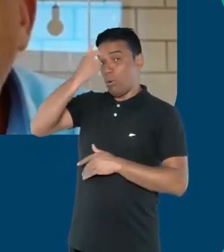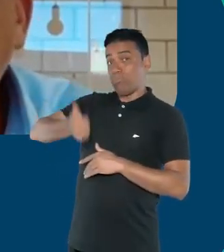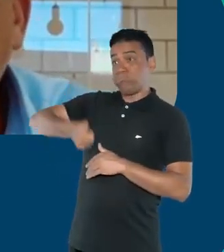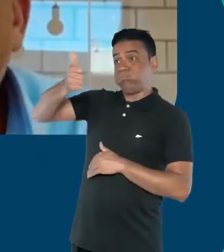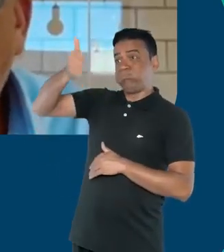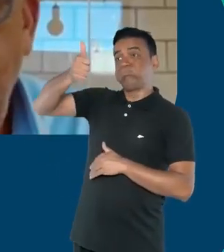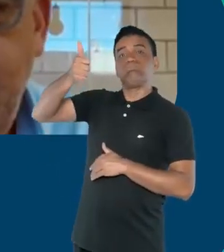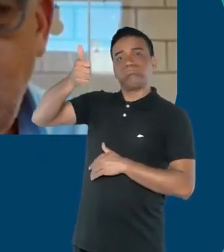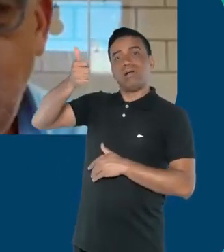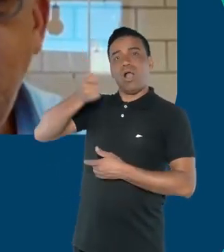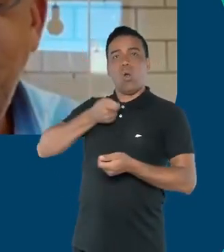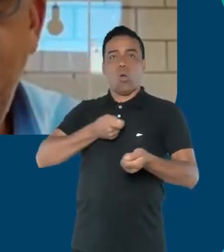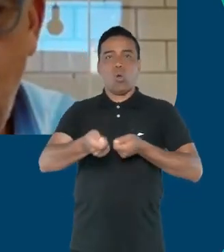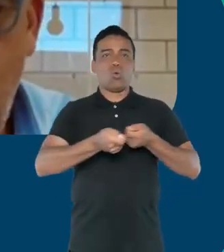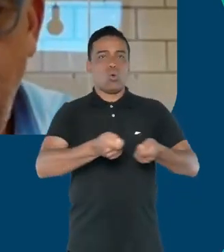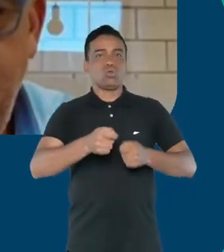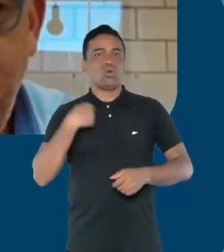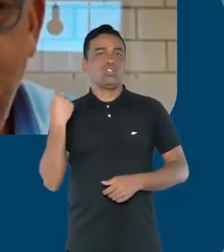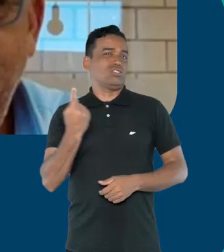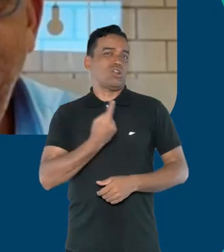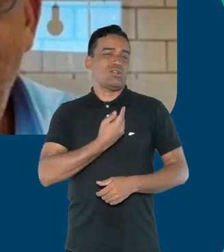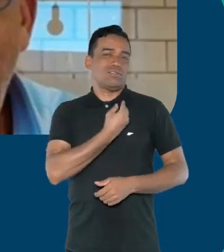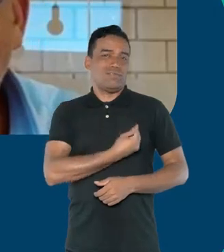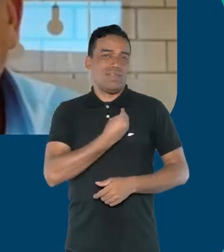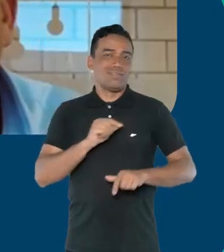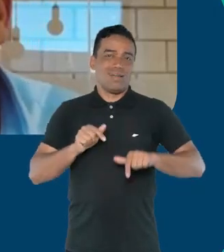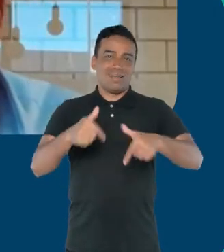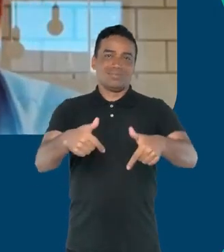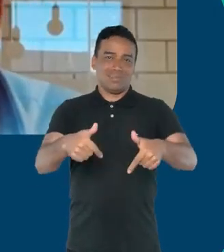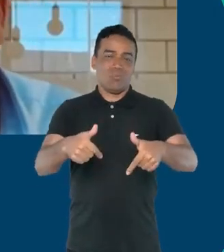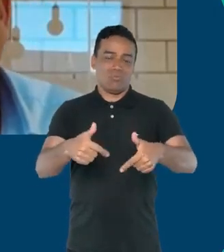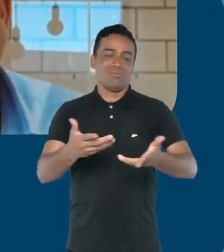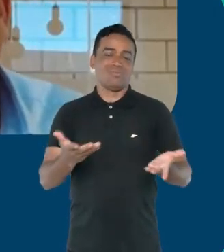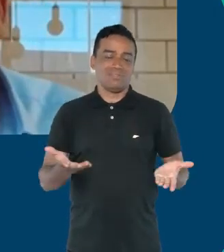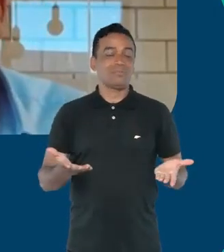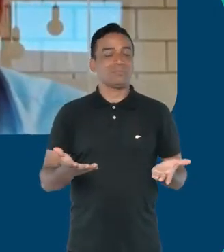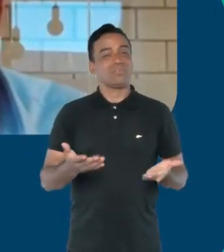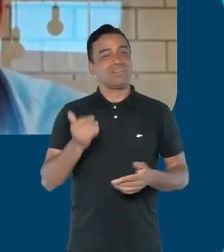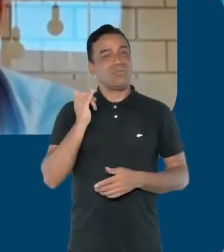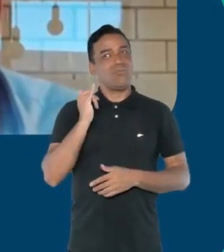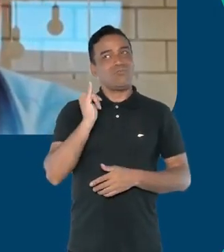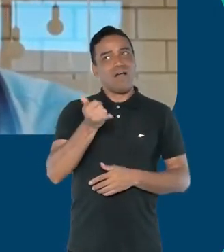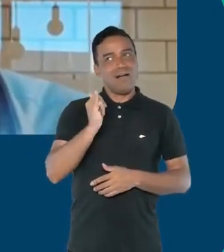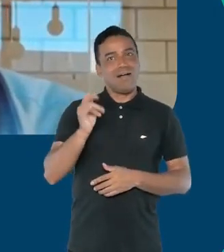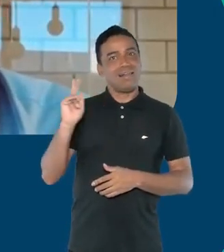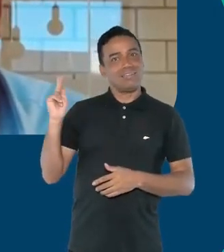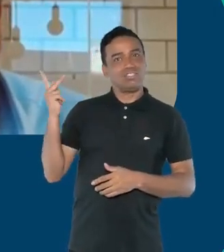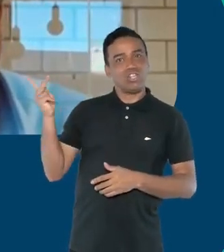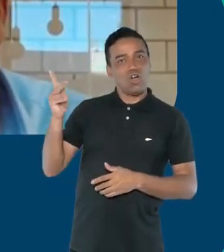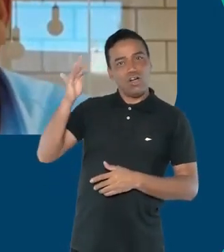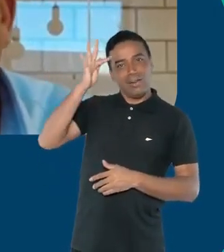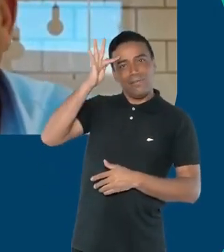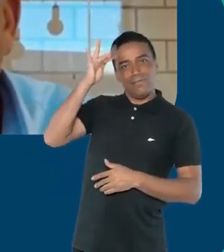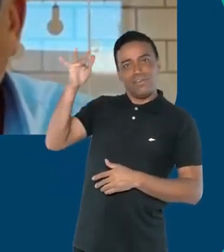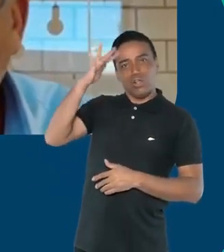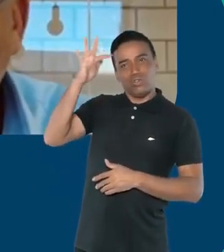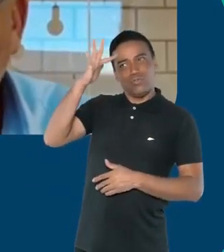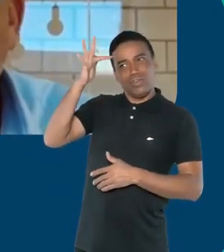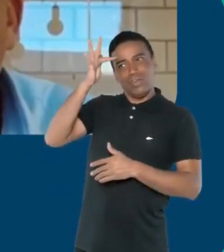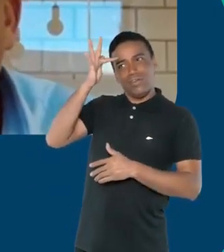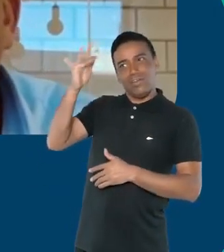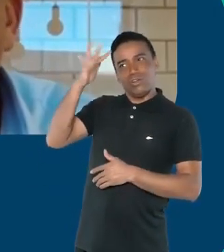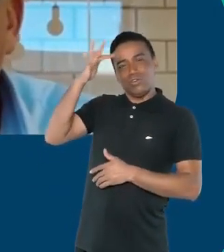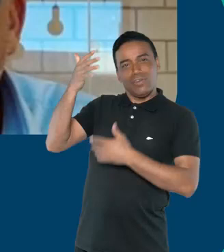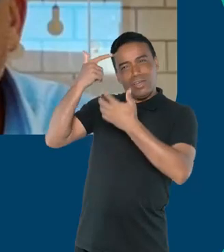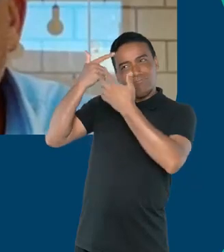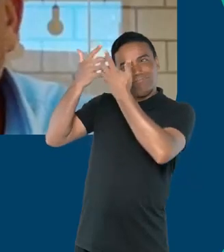todo o controle das nossas ações. Então, digamos assim, a história da filosofia, a história do pensamento,